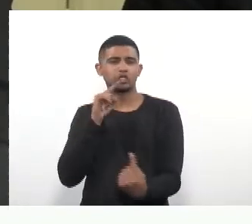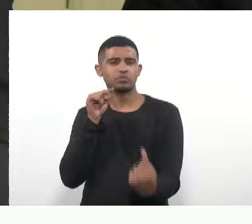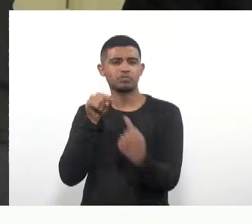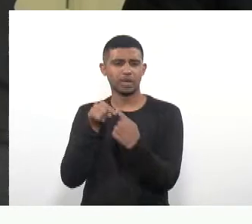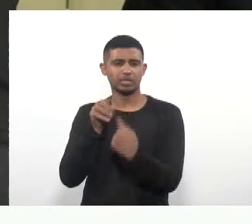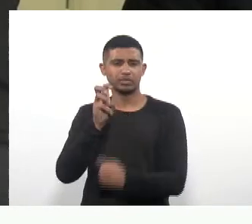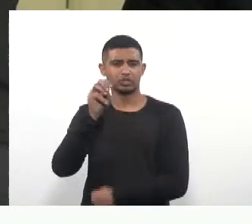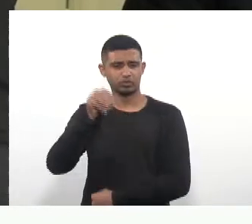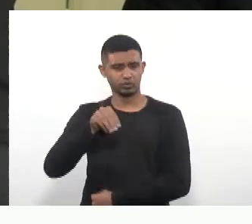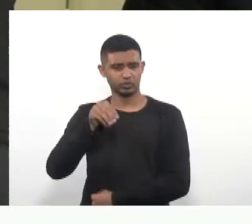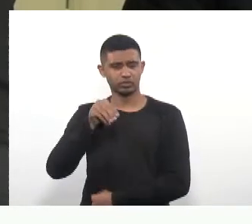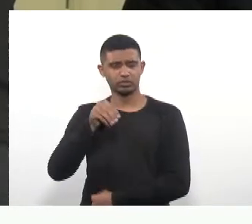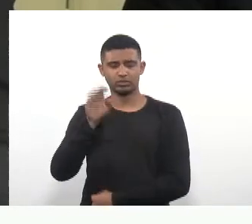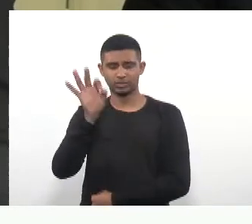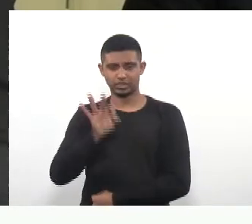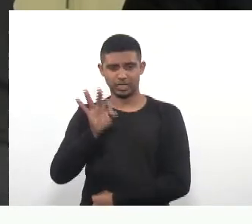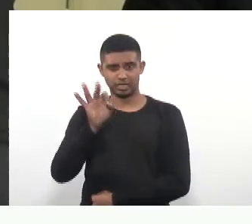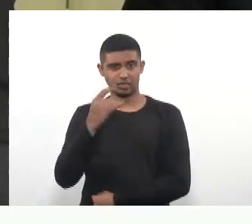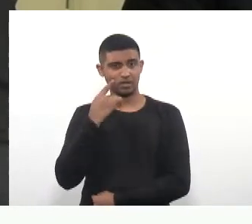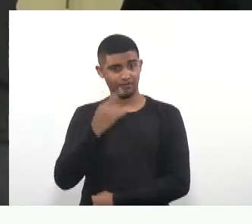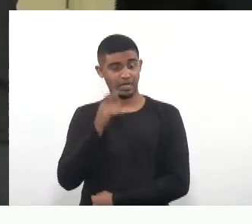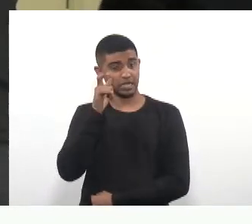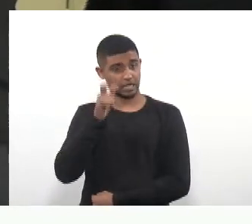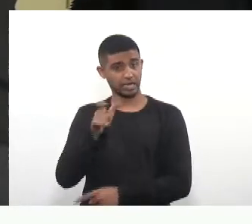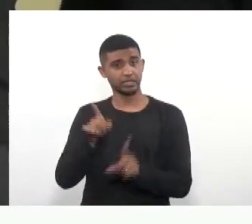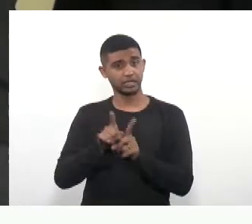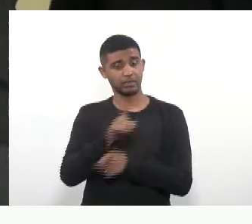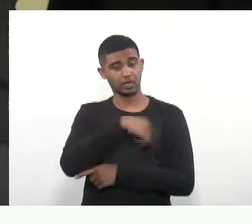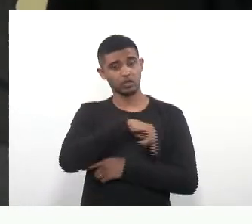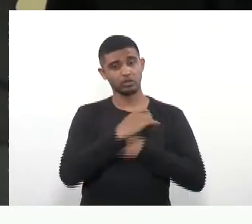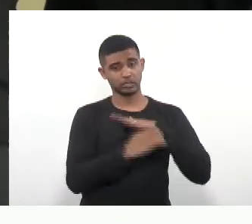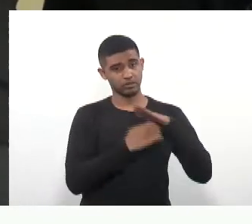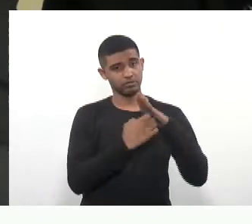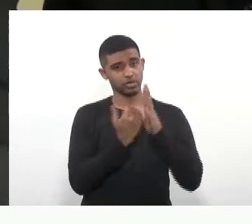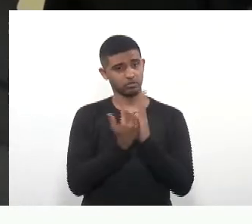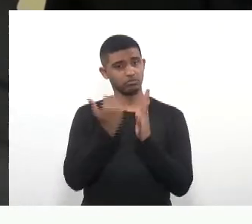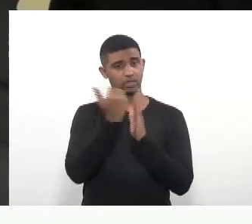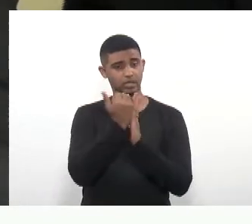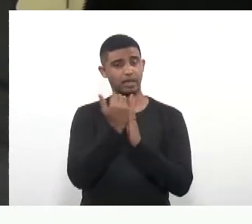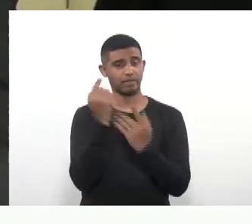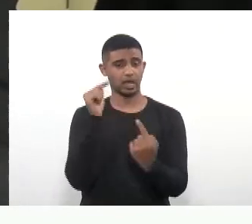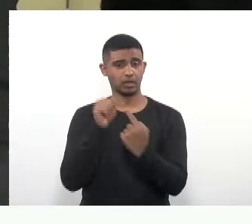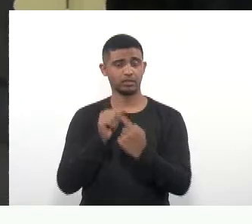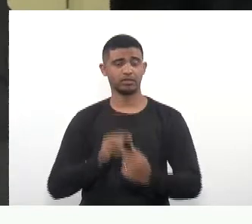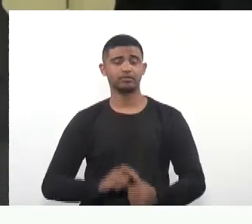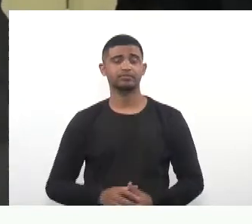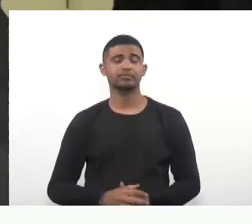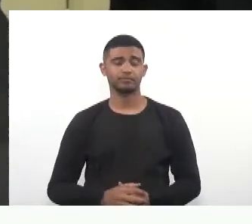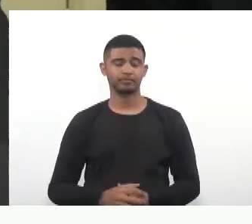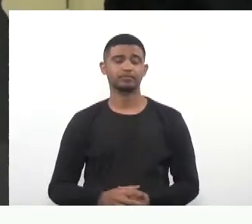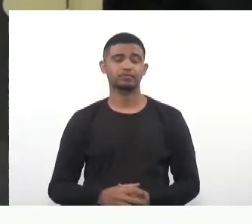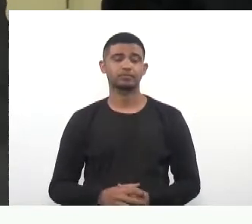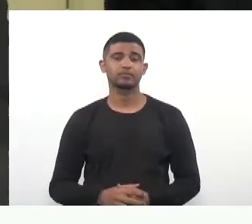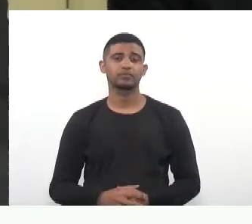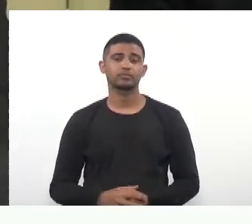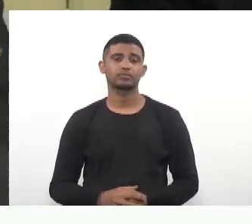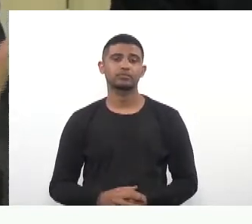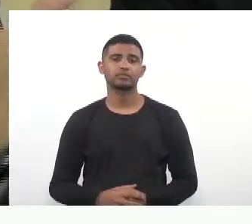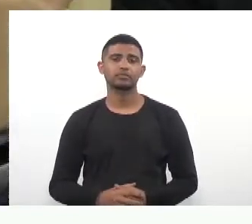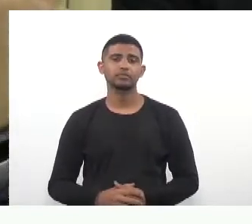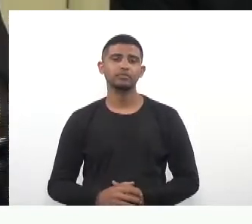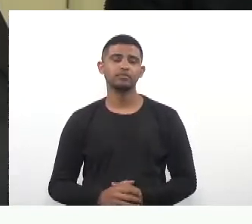da concessionária aumentar essa meta também, das concessionárias, né? Exatamente. Esse foi